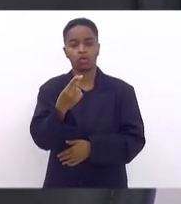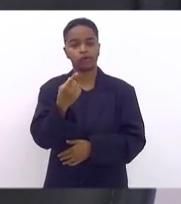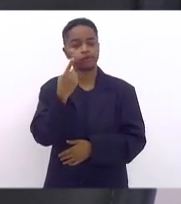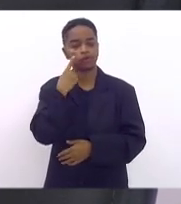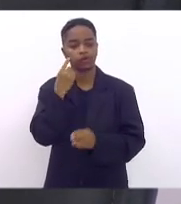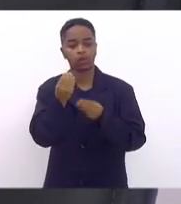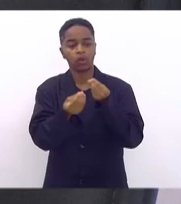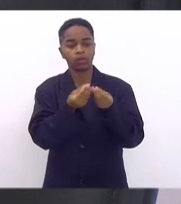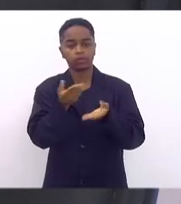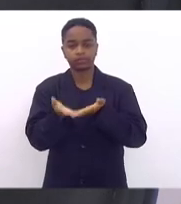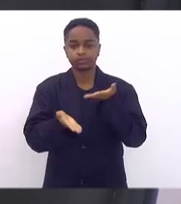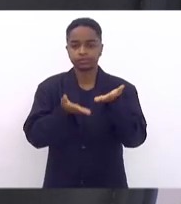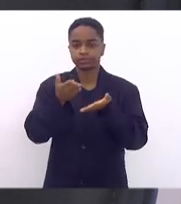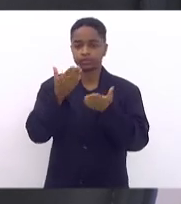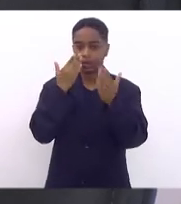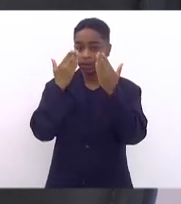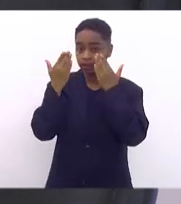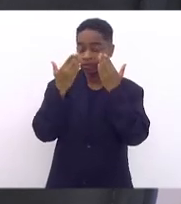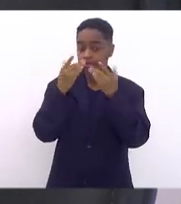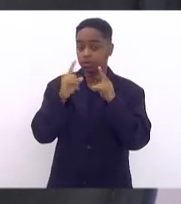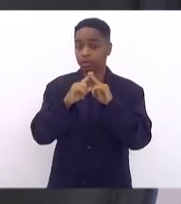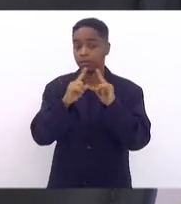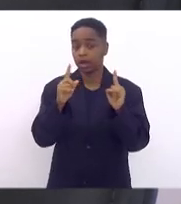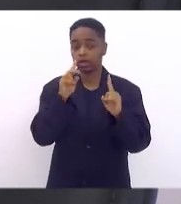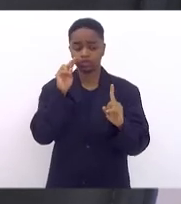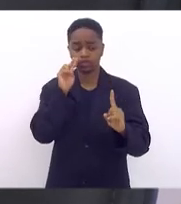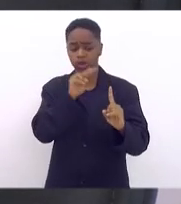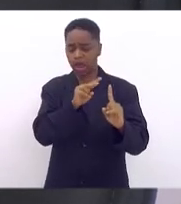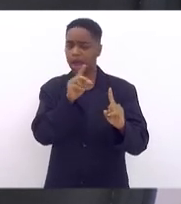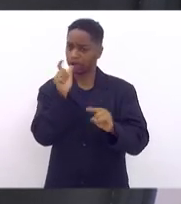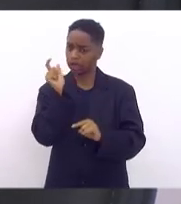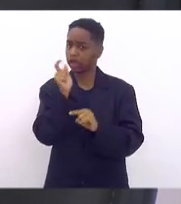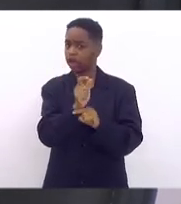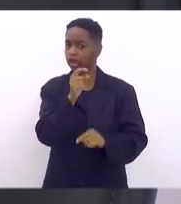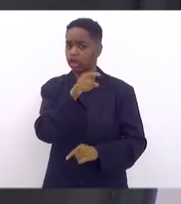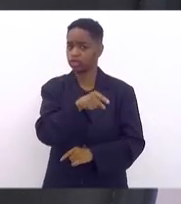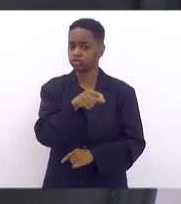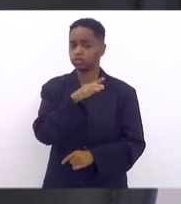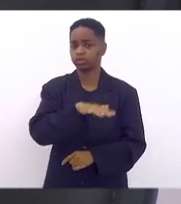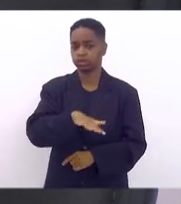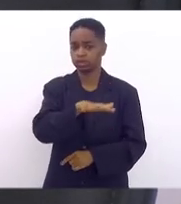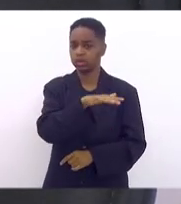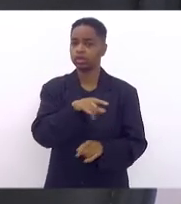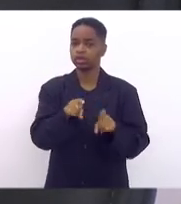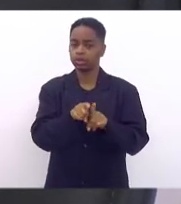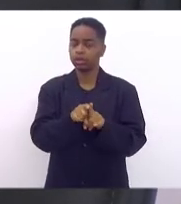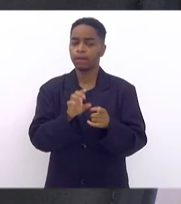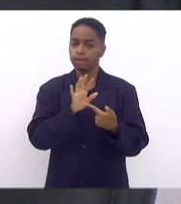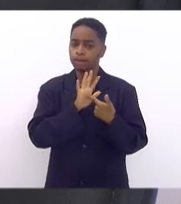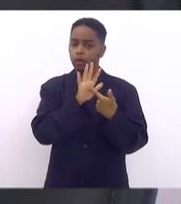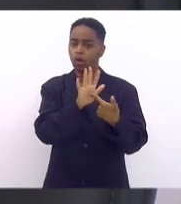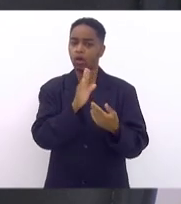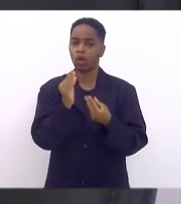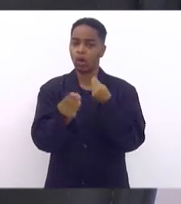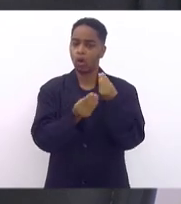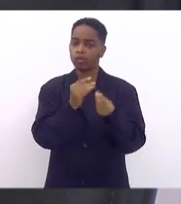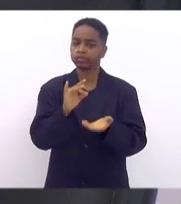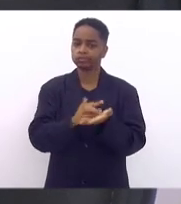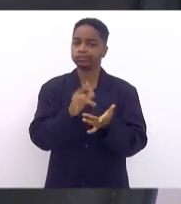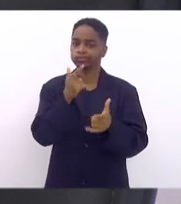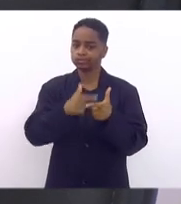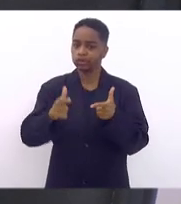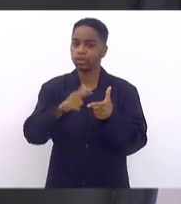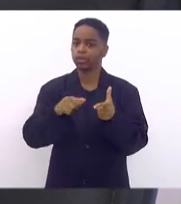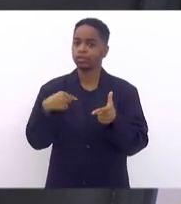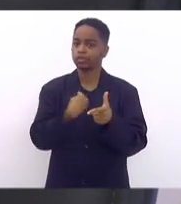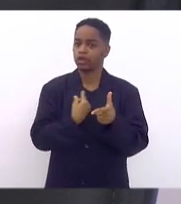atendimento psicológico, mas um olhar altamente crítico e que dá bem uma dimensão desse problema que nós